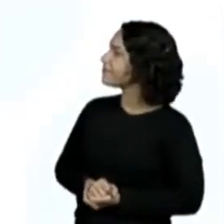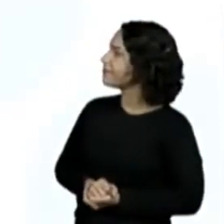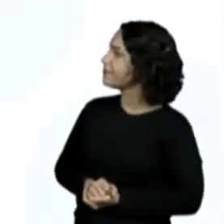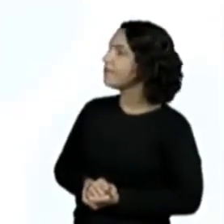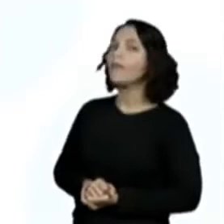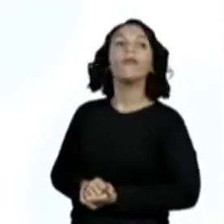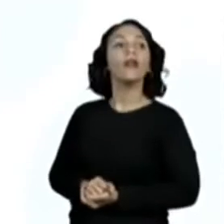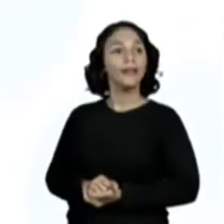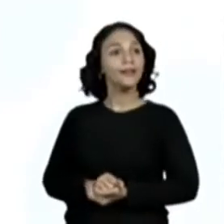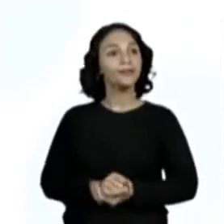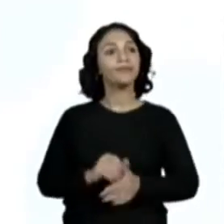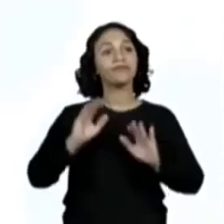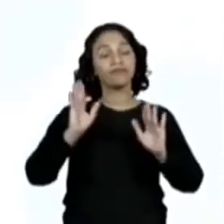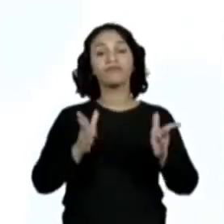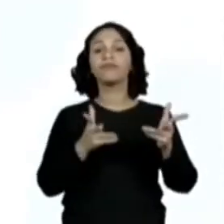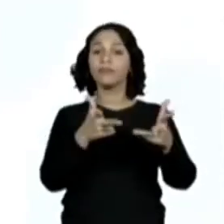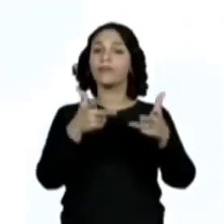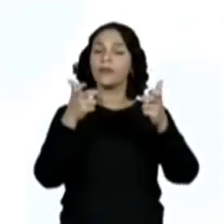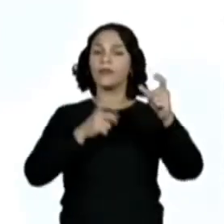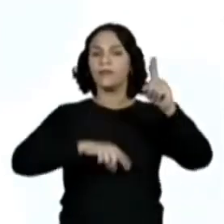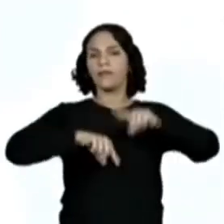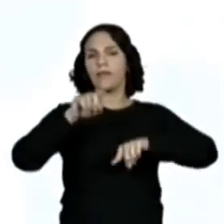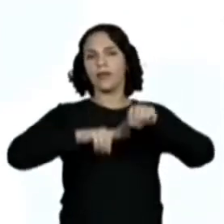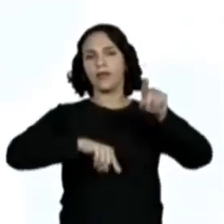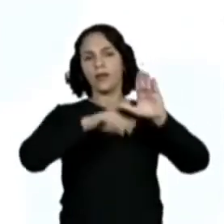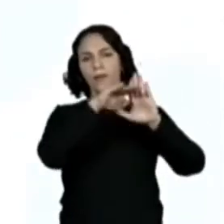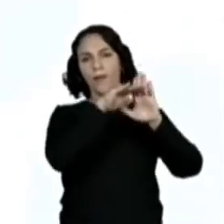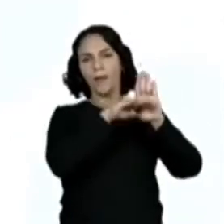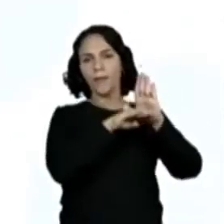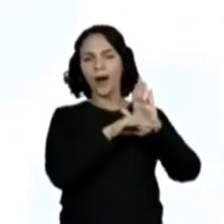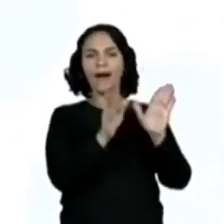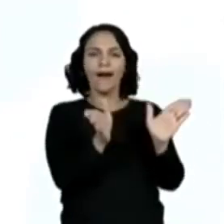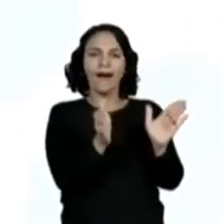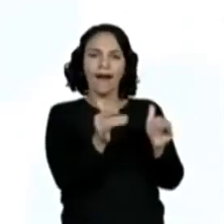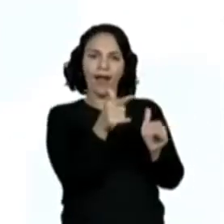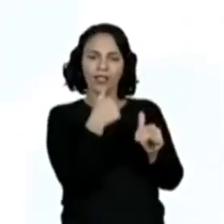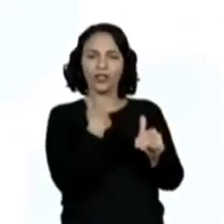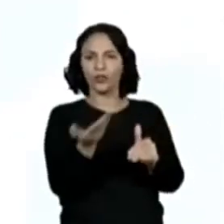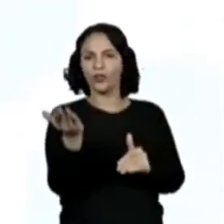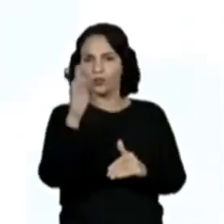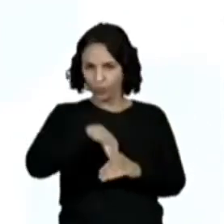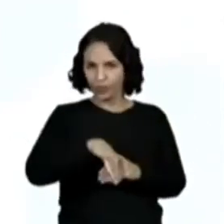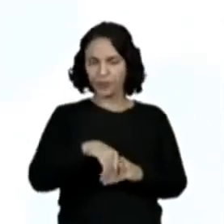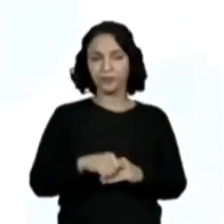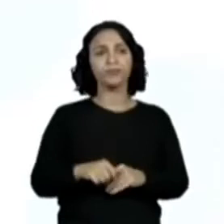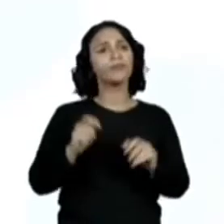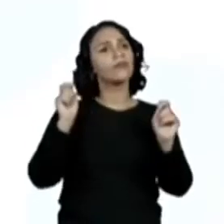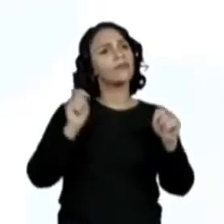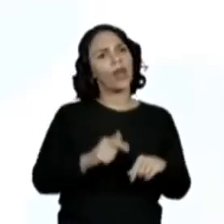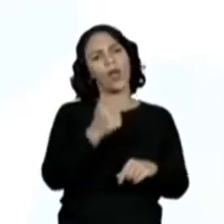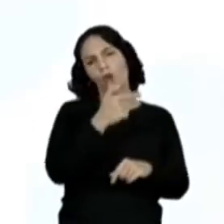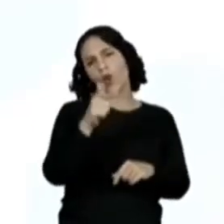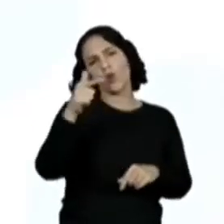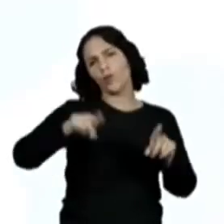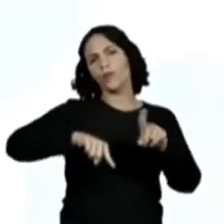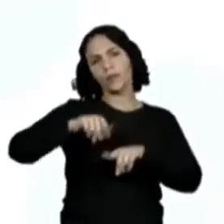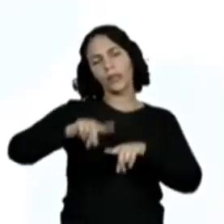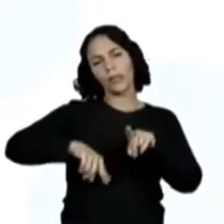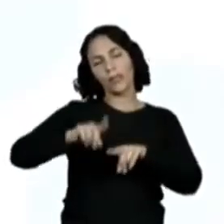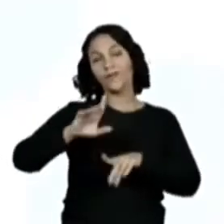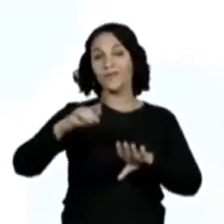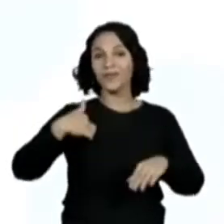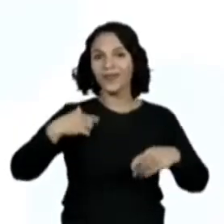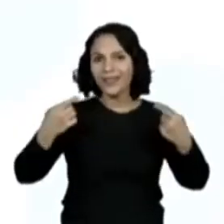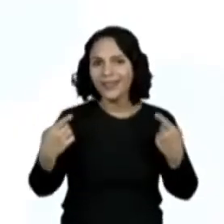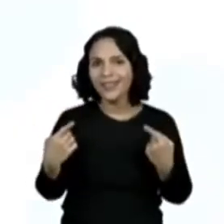Nós observamos esses materiais na caixa de correio que eu trouxe. Nós poderíamos ter utilizado outros. E o meu